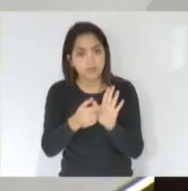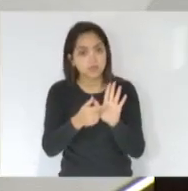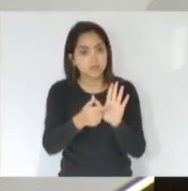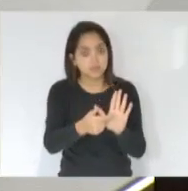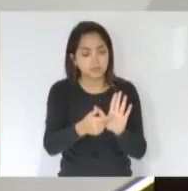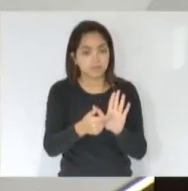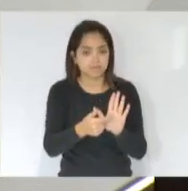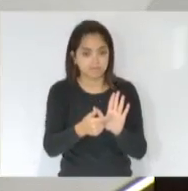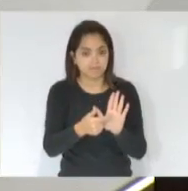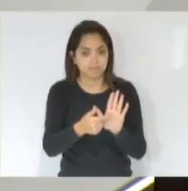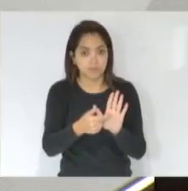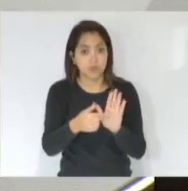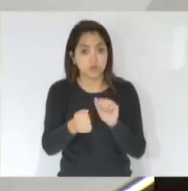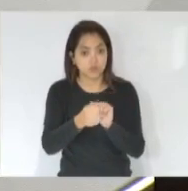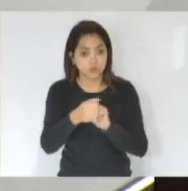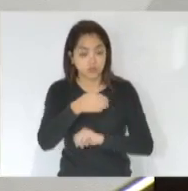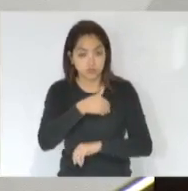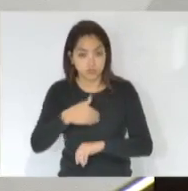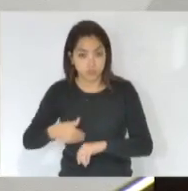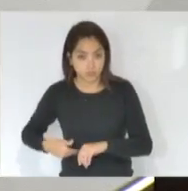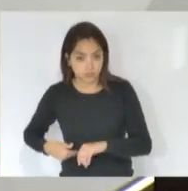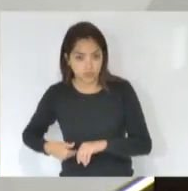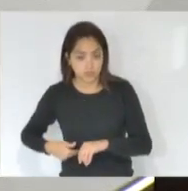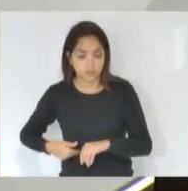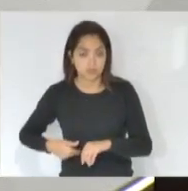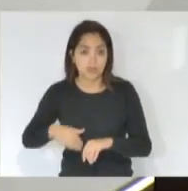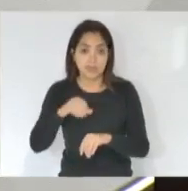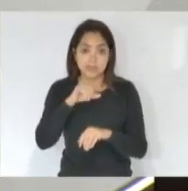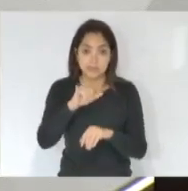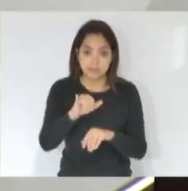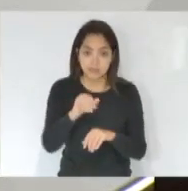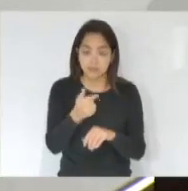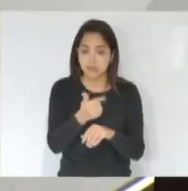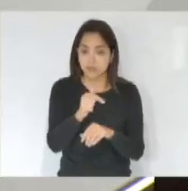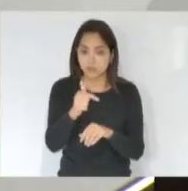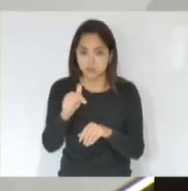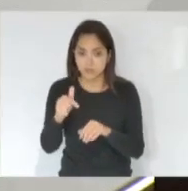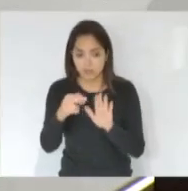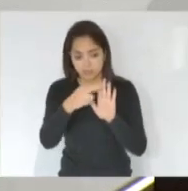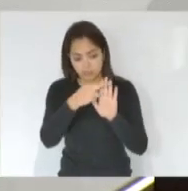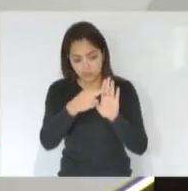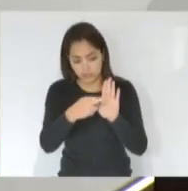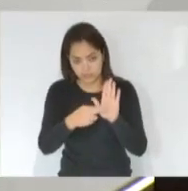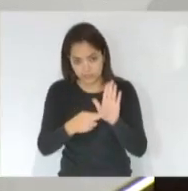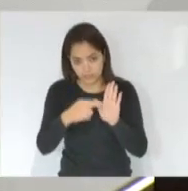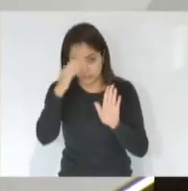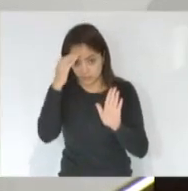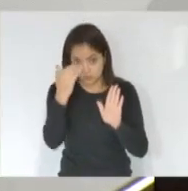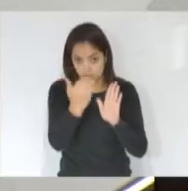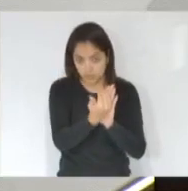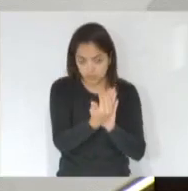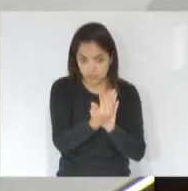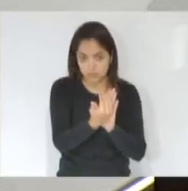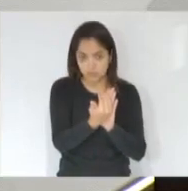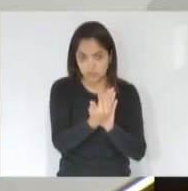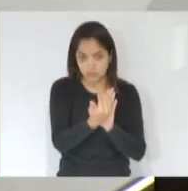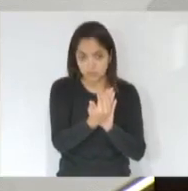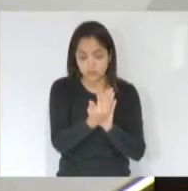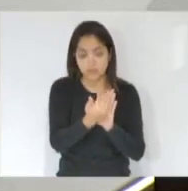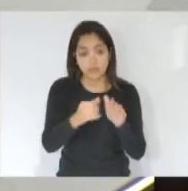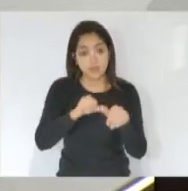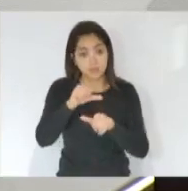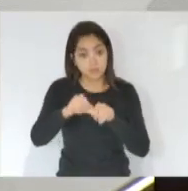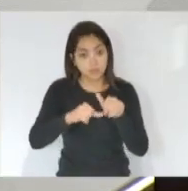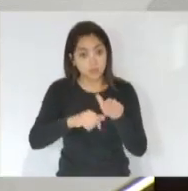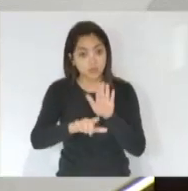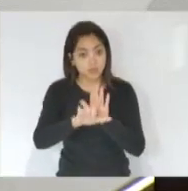público e que, caso não sejam atendidos os requisitos previstos no projeto, que eu espero ver convertido em lei,